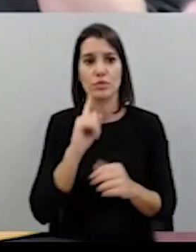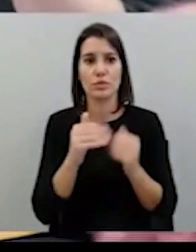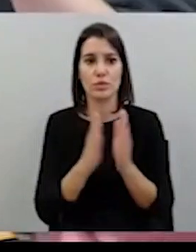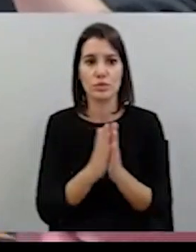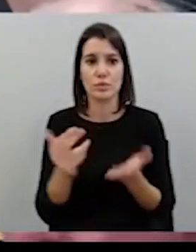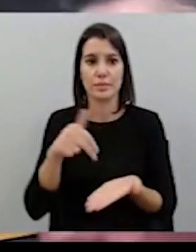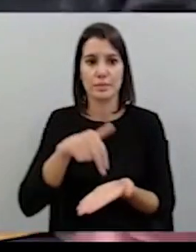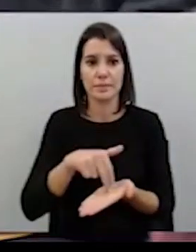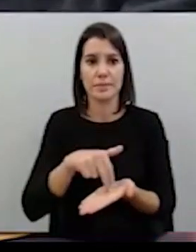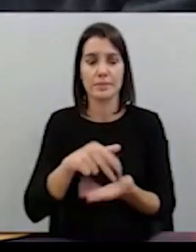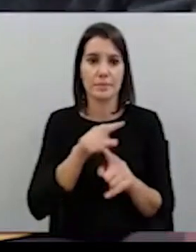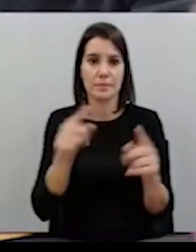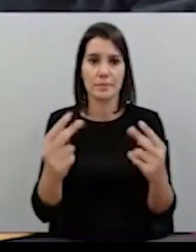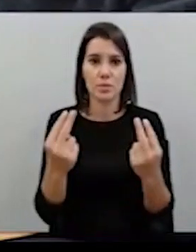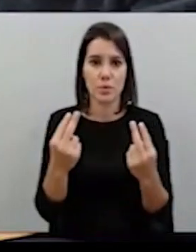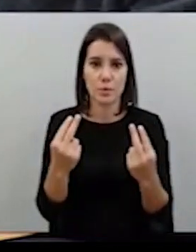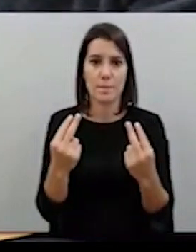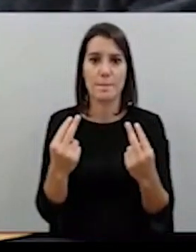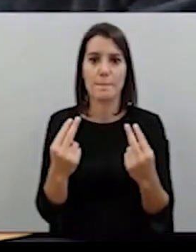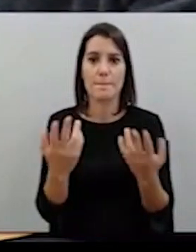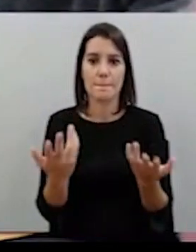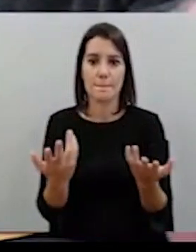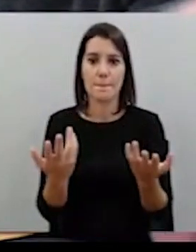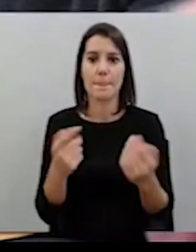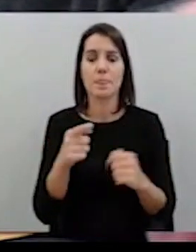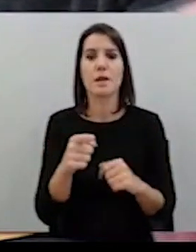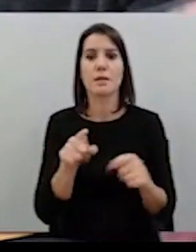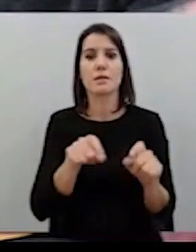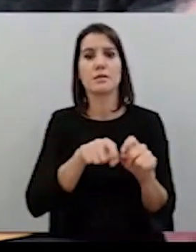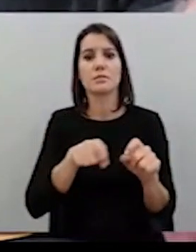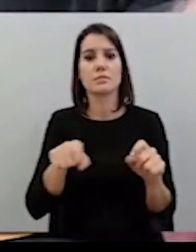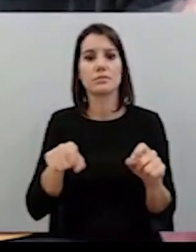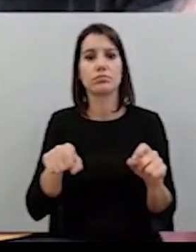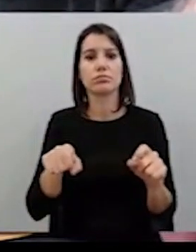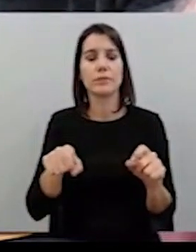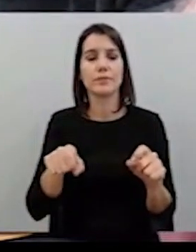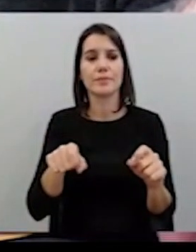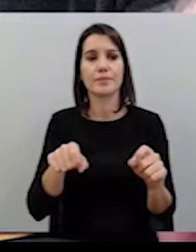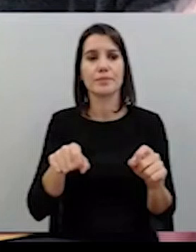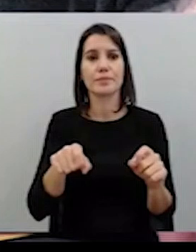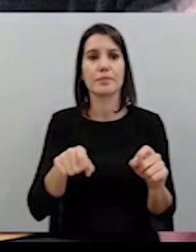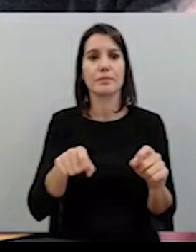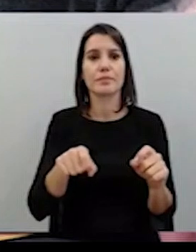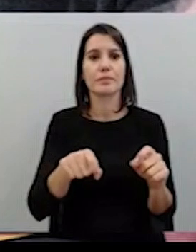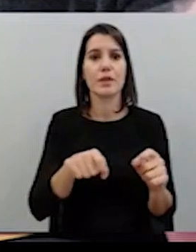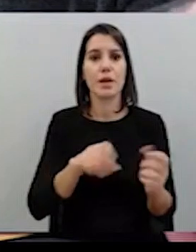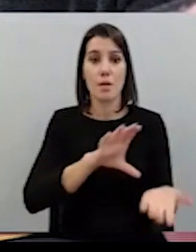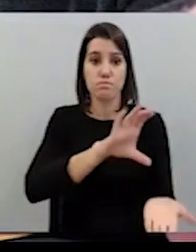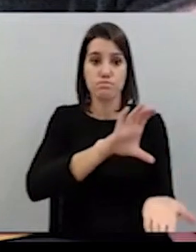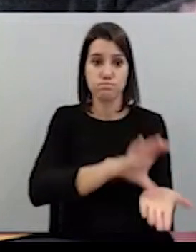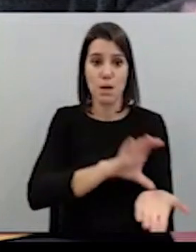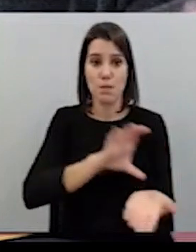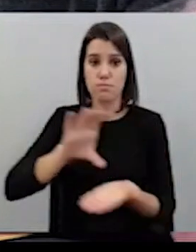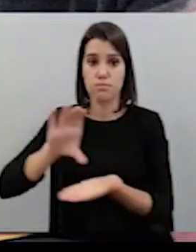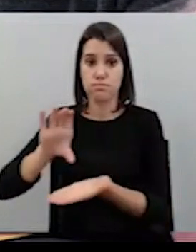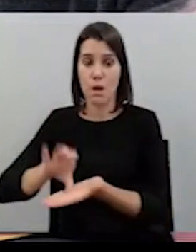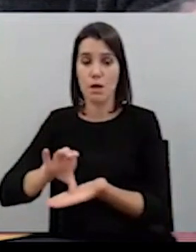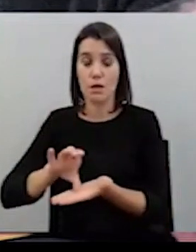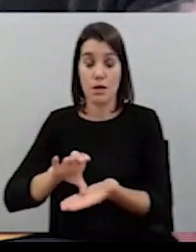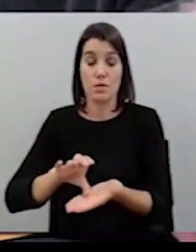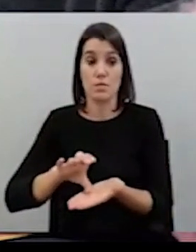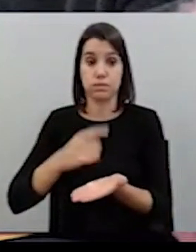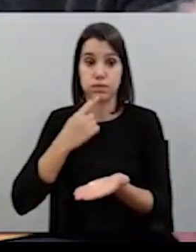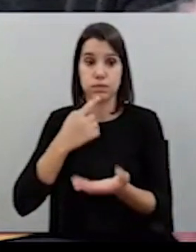que nos acompanham. Ora, após a leitura destes dois densos e cansativos documentos, o Grupo